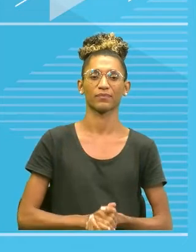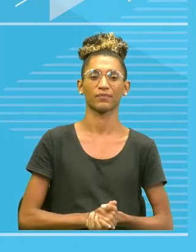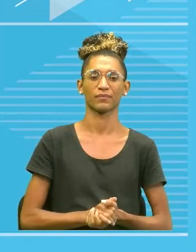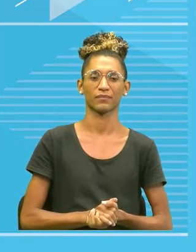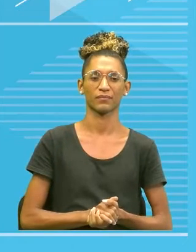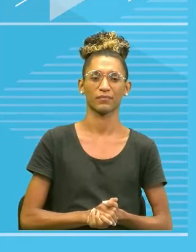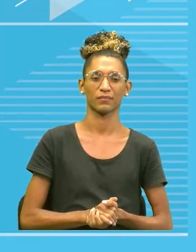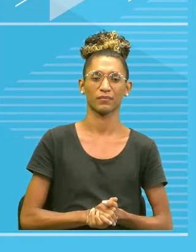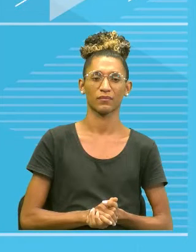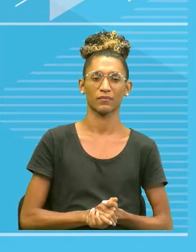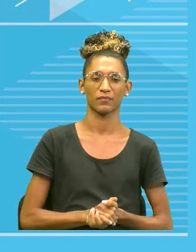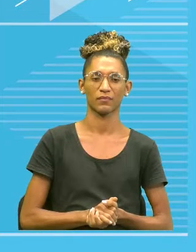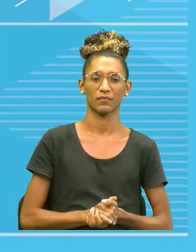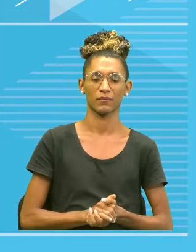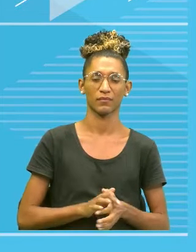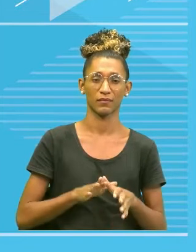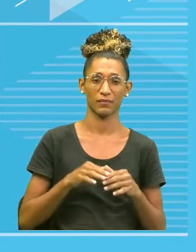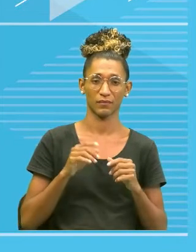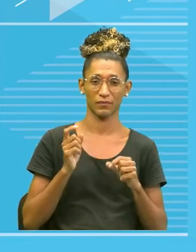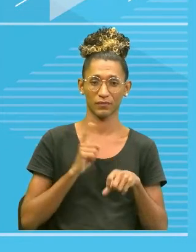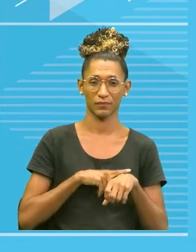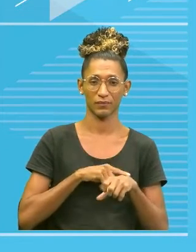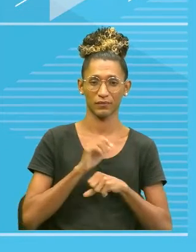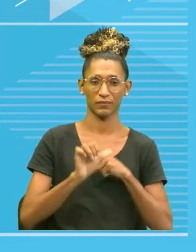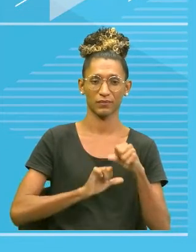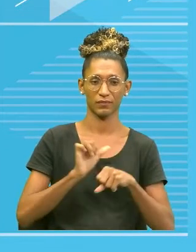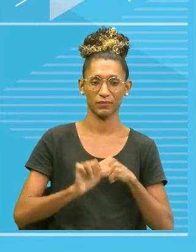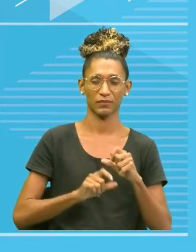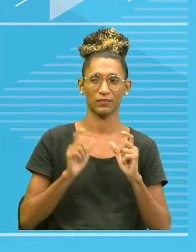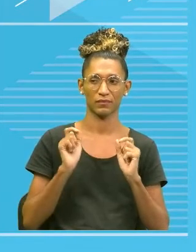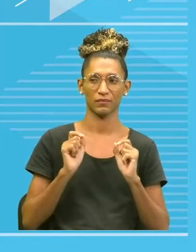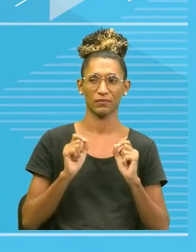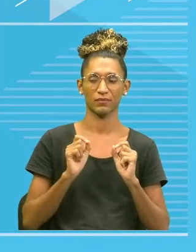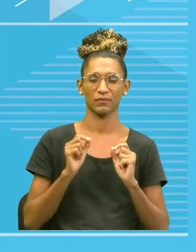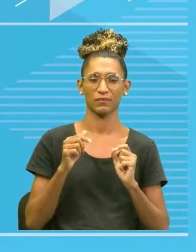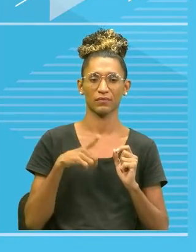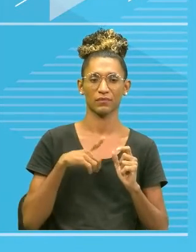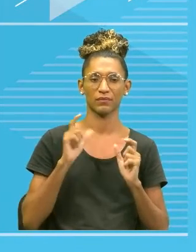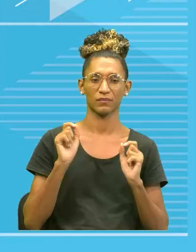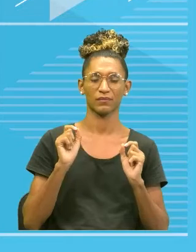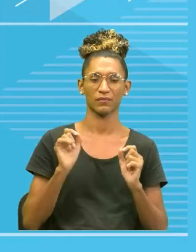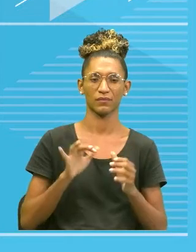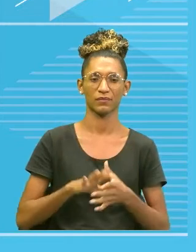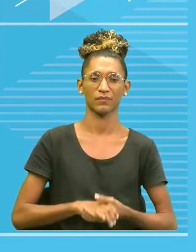transformação isotérmica. Só que quando a transformação é isotérmica, você tem que ter